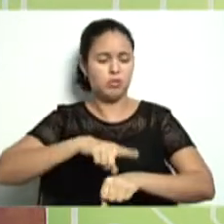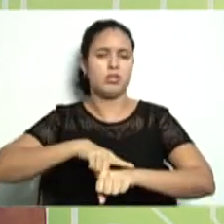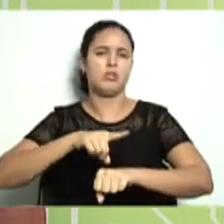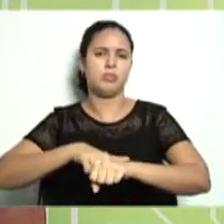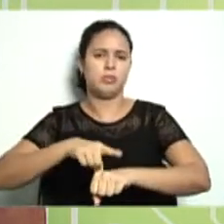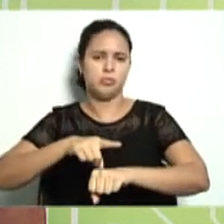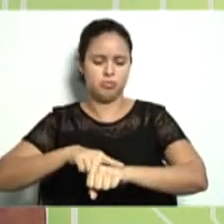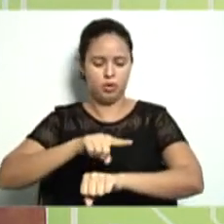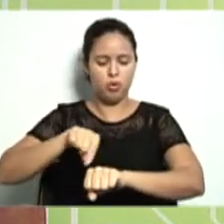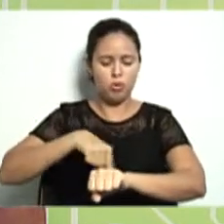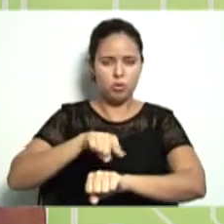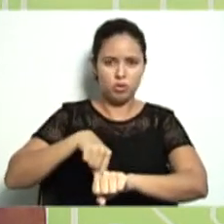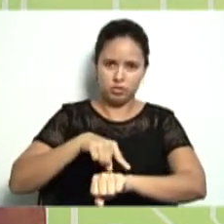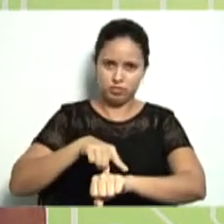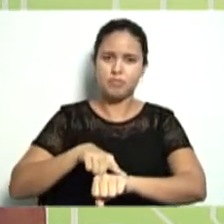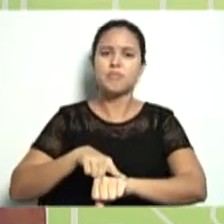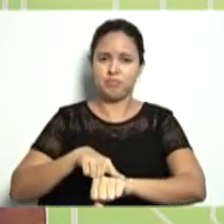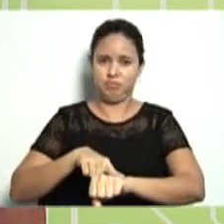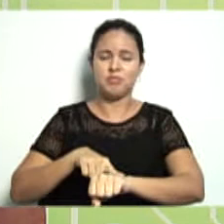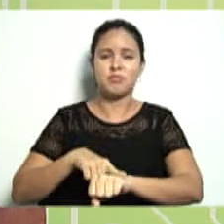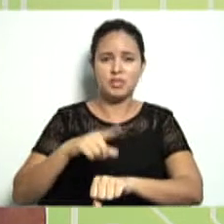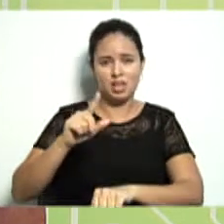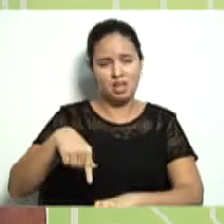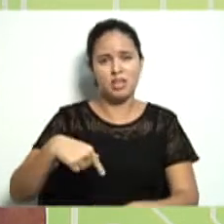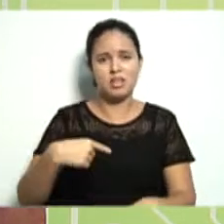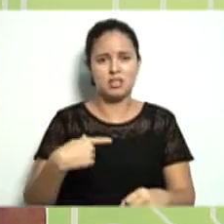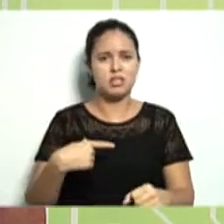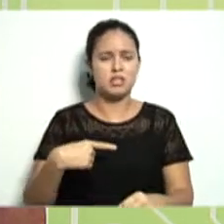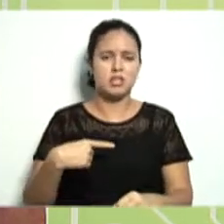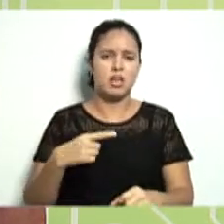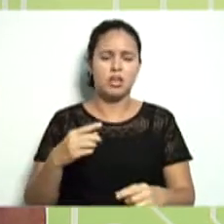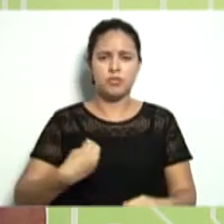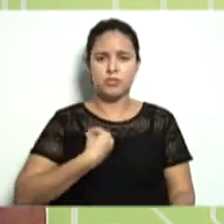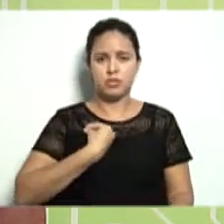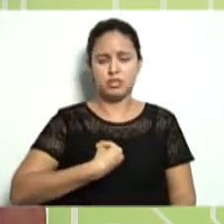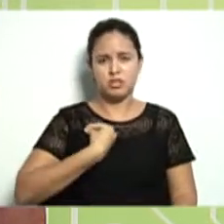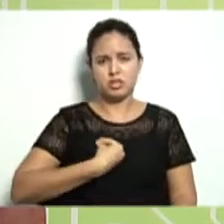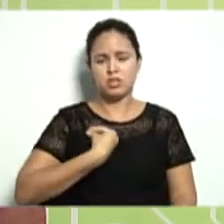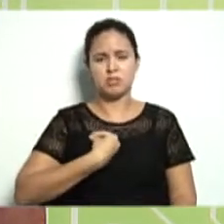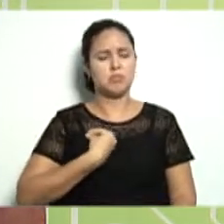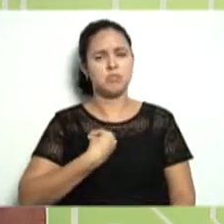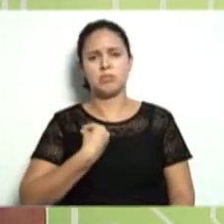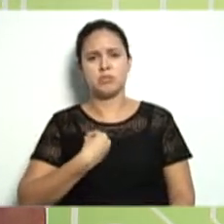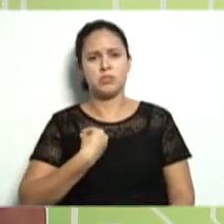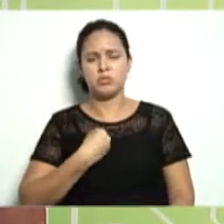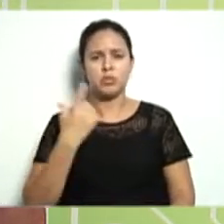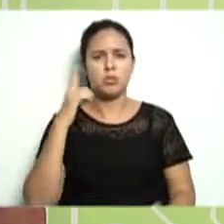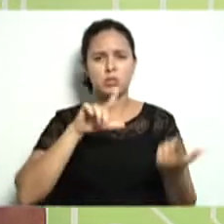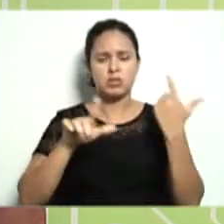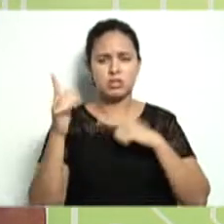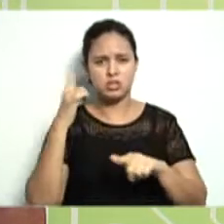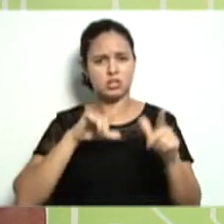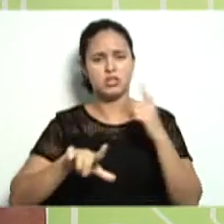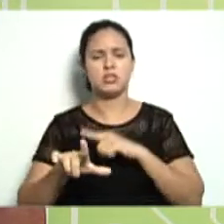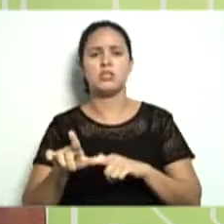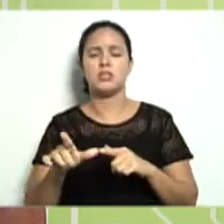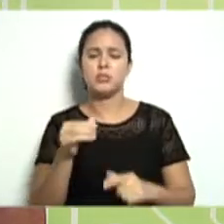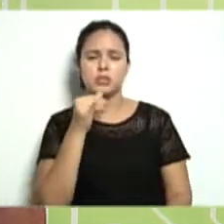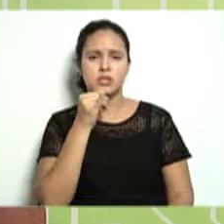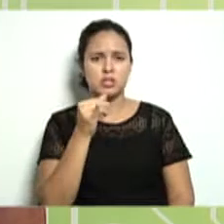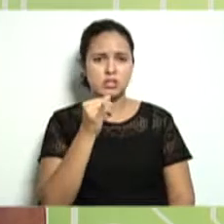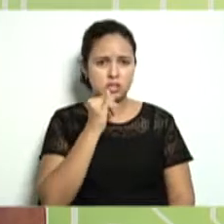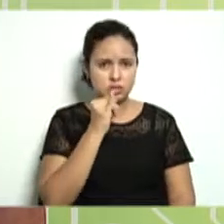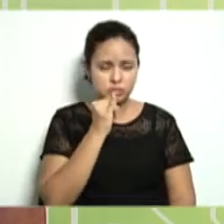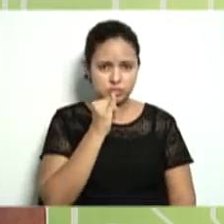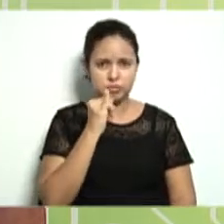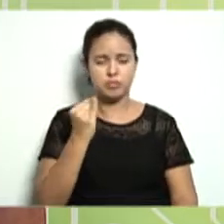tempo. E isso vai refletir em todos os resultados que nós temos. Por exemplo, vou usar